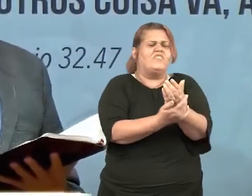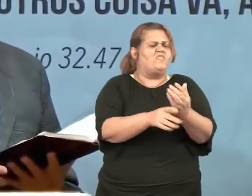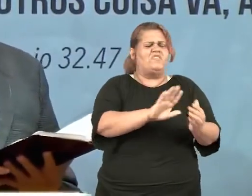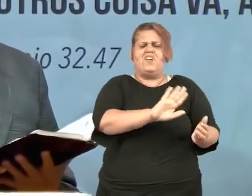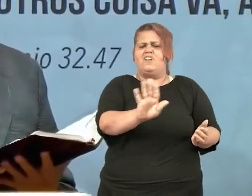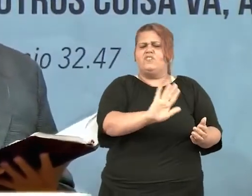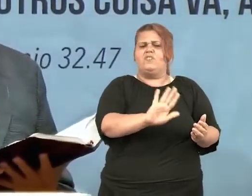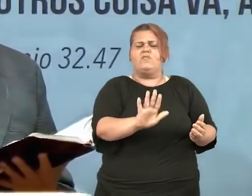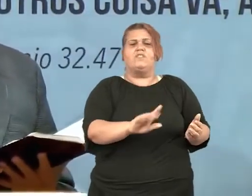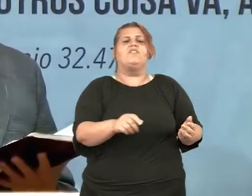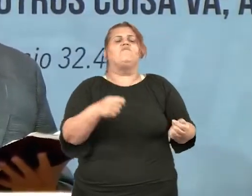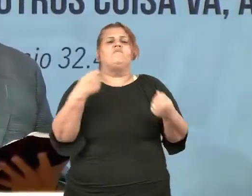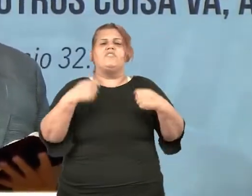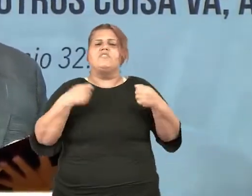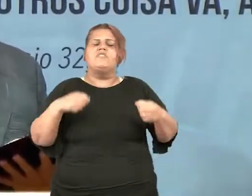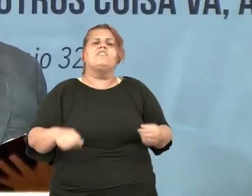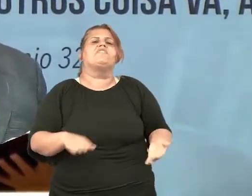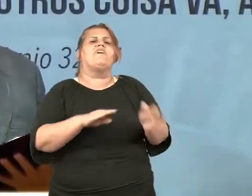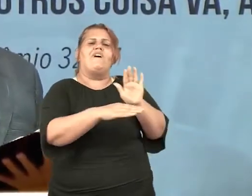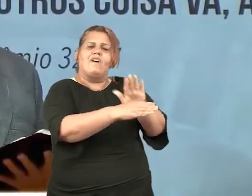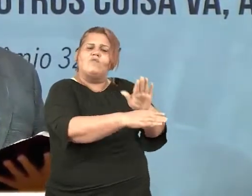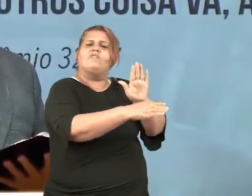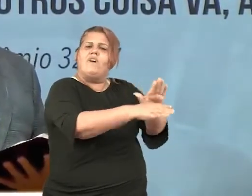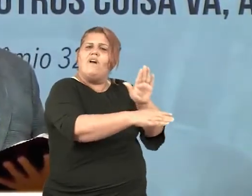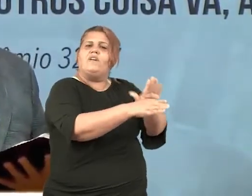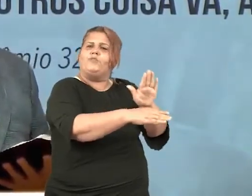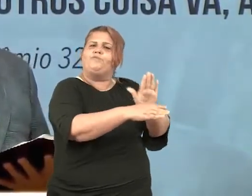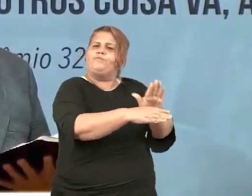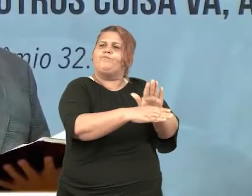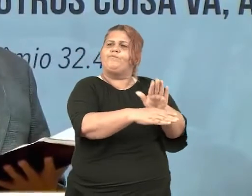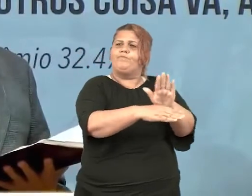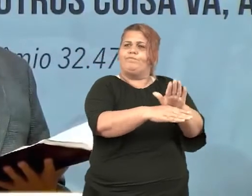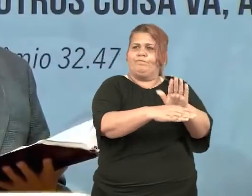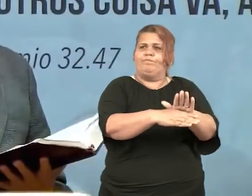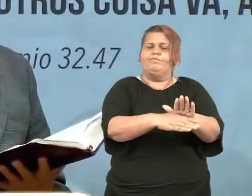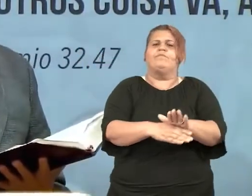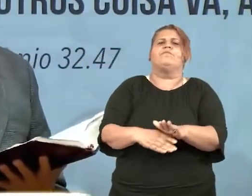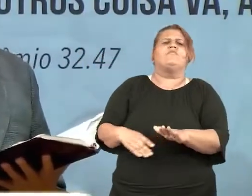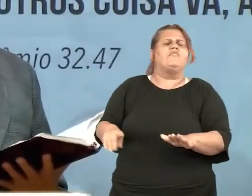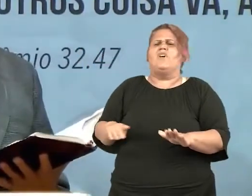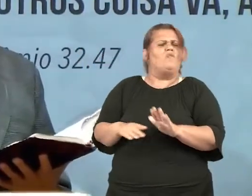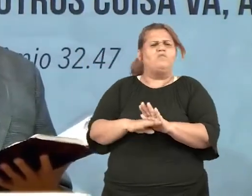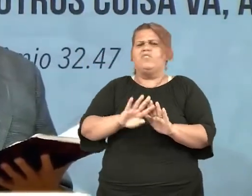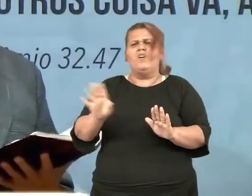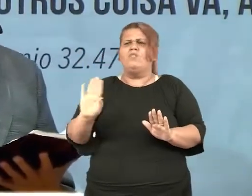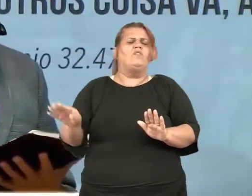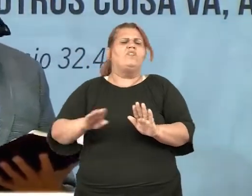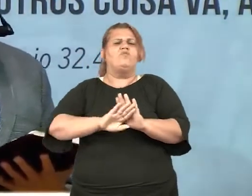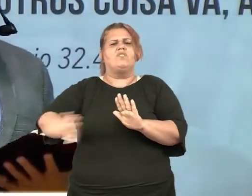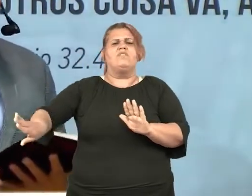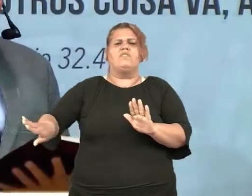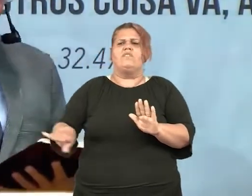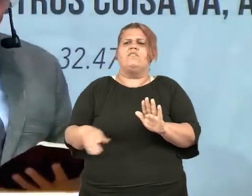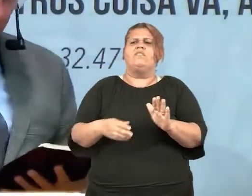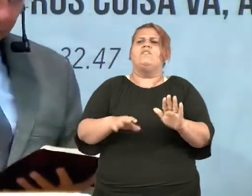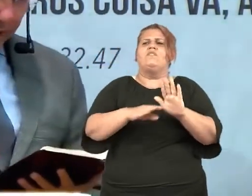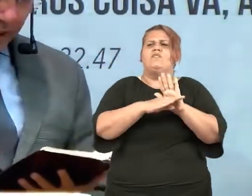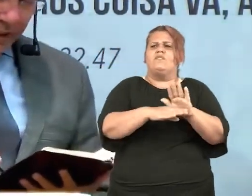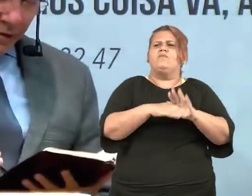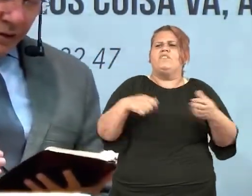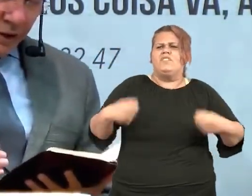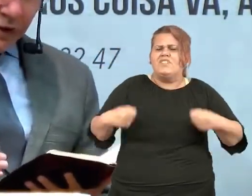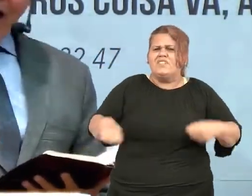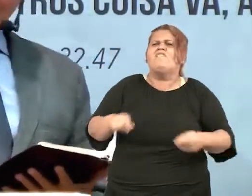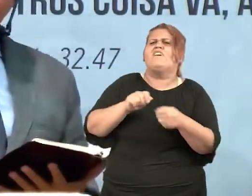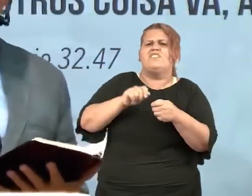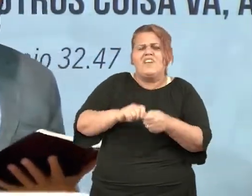deixa para depois. Mesmo sabendo que você deva fazer o bem, não deixa para amanhã. Então o que o texto está